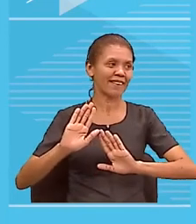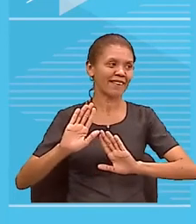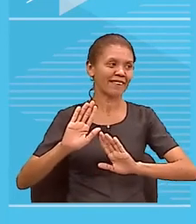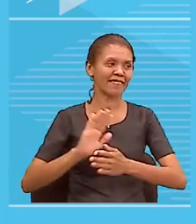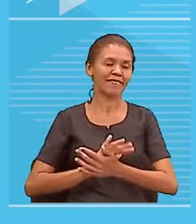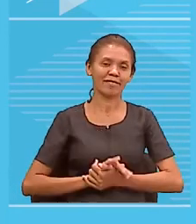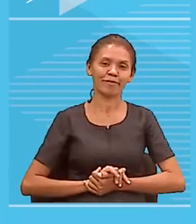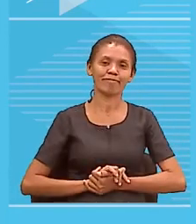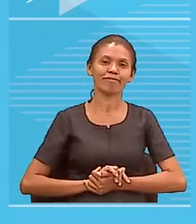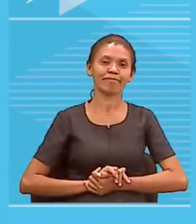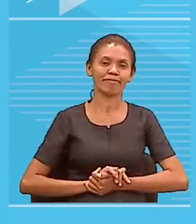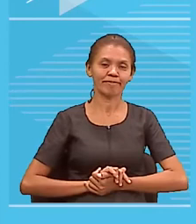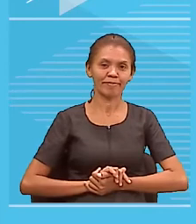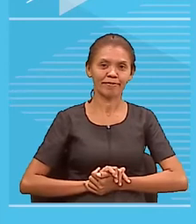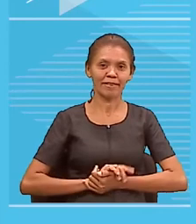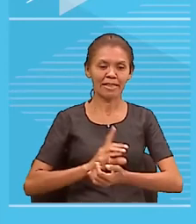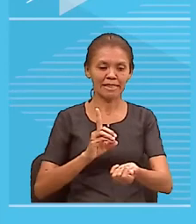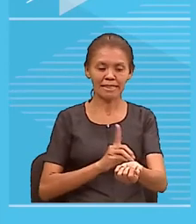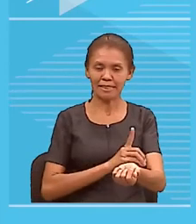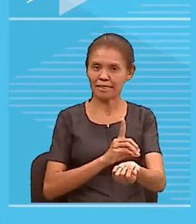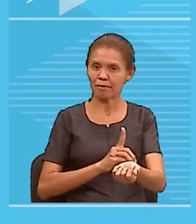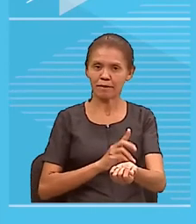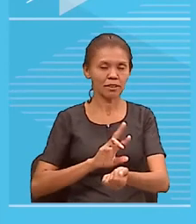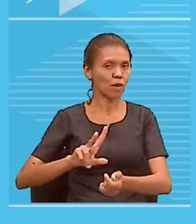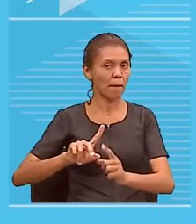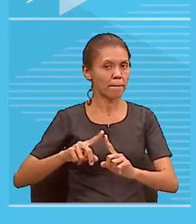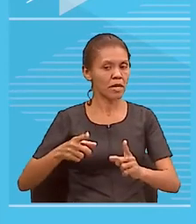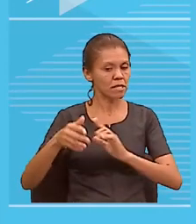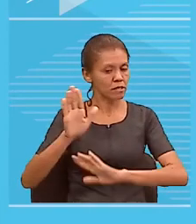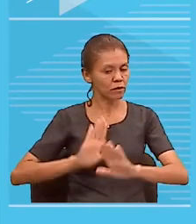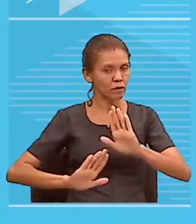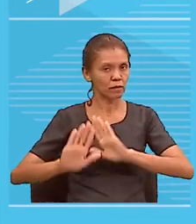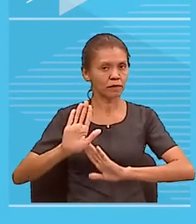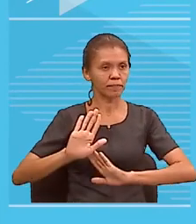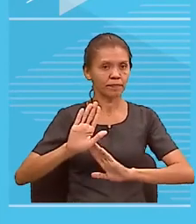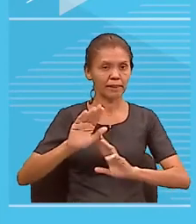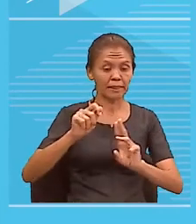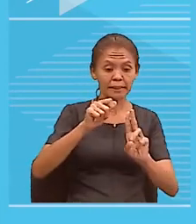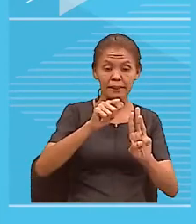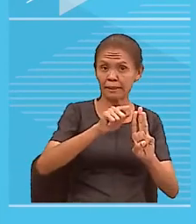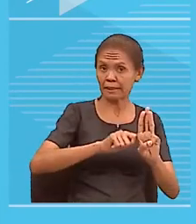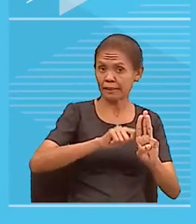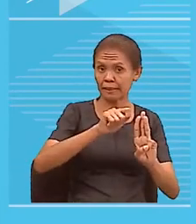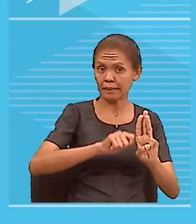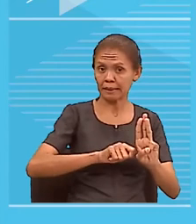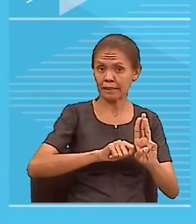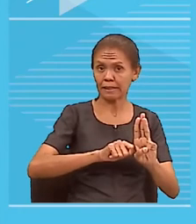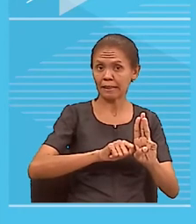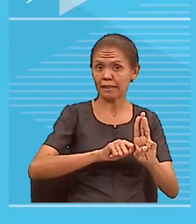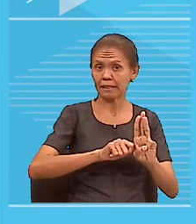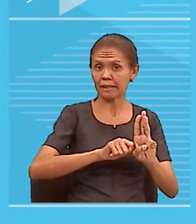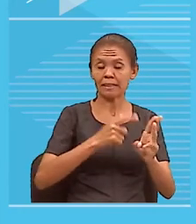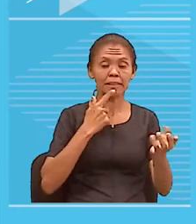não mas muita atenção se por três meses sua